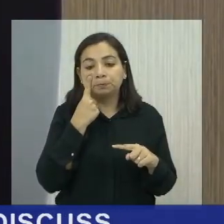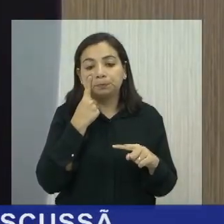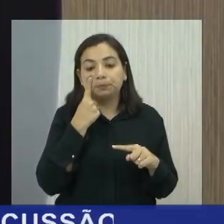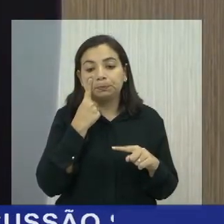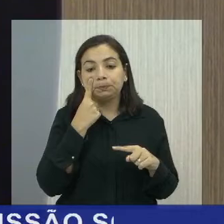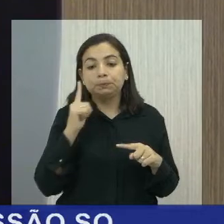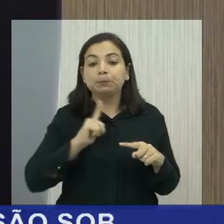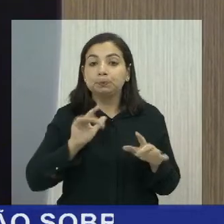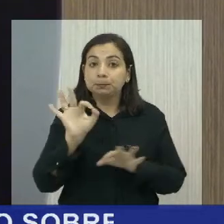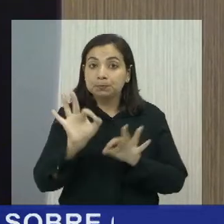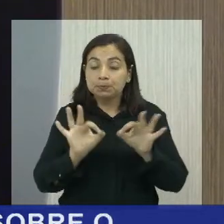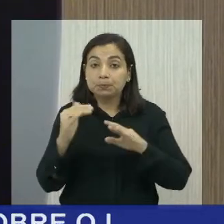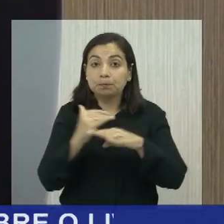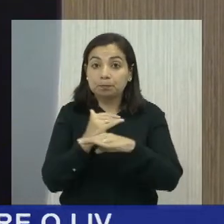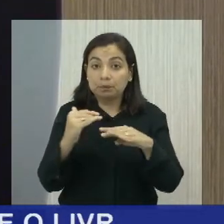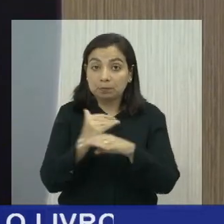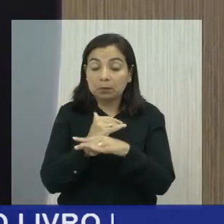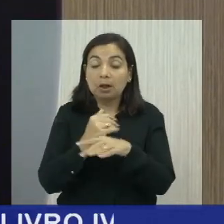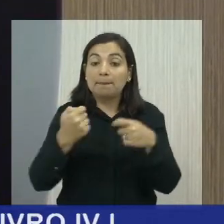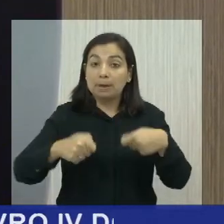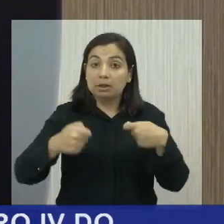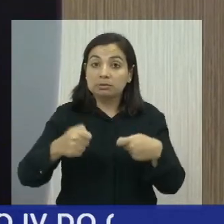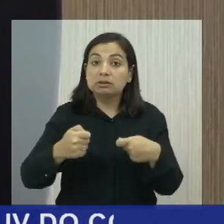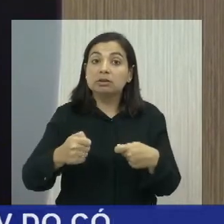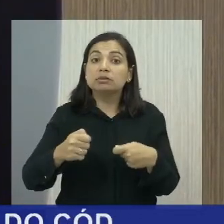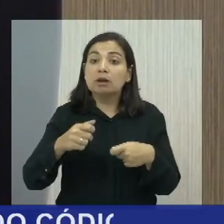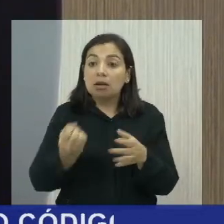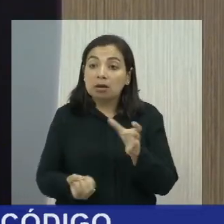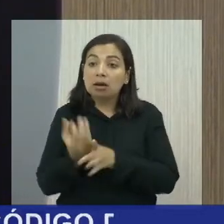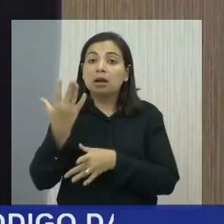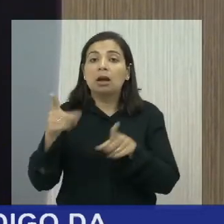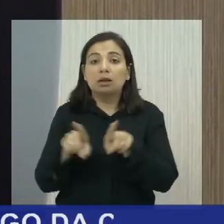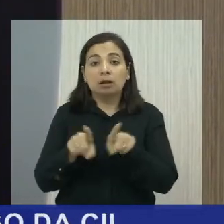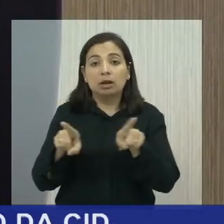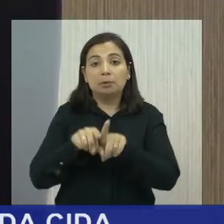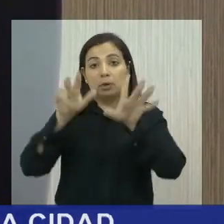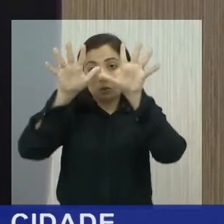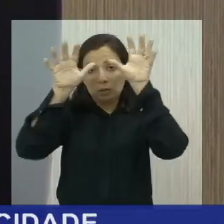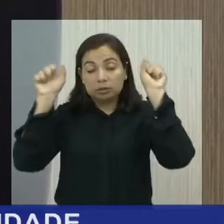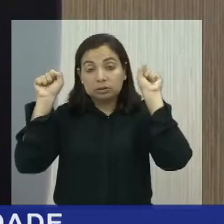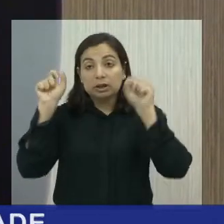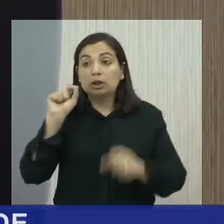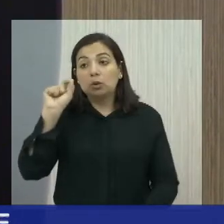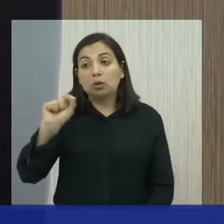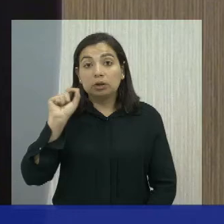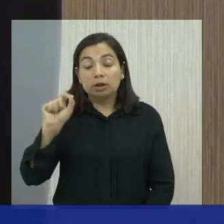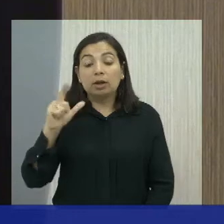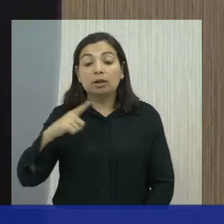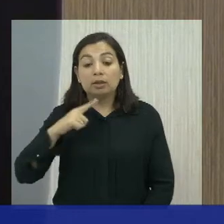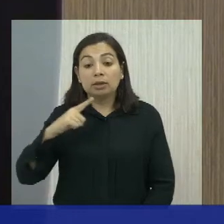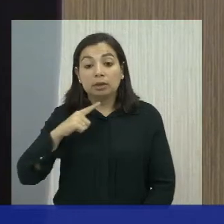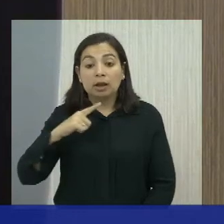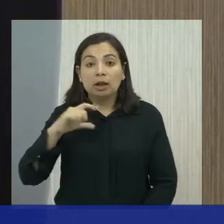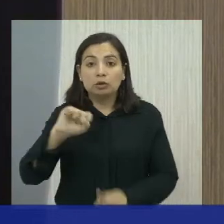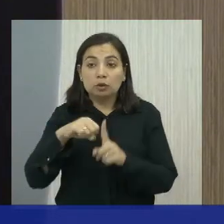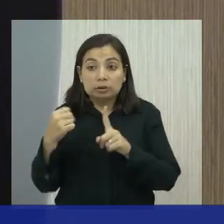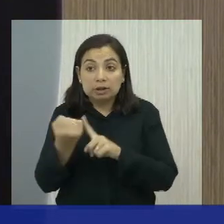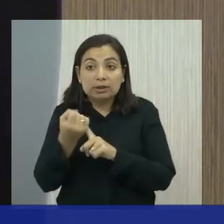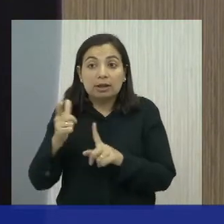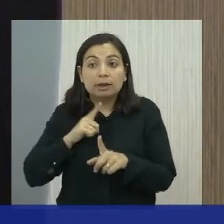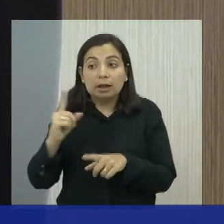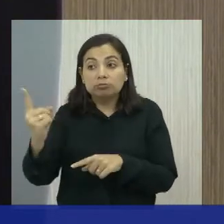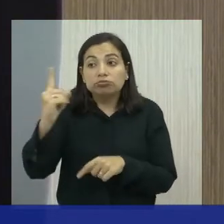operações urbanas consorciadas, também se criar conselhos, onde a participação da sociedade, que é ela, sim, que vai